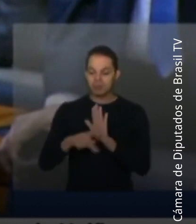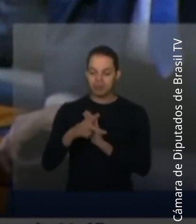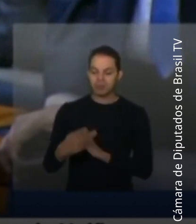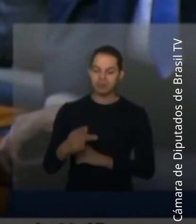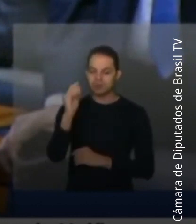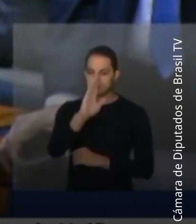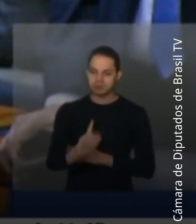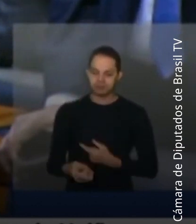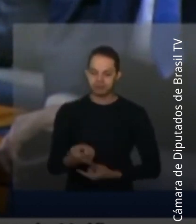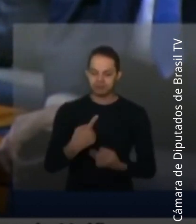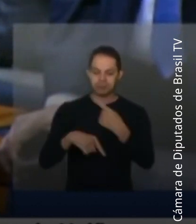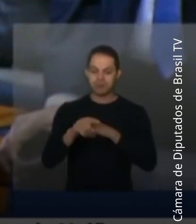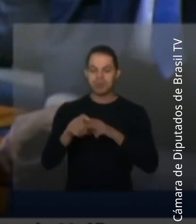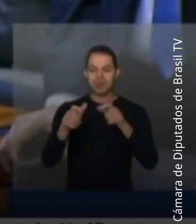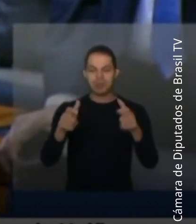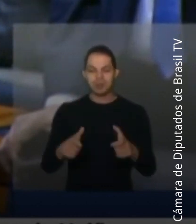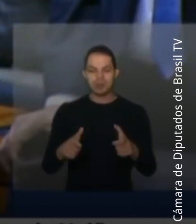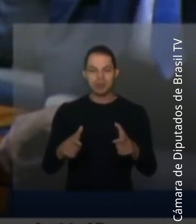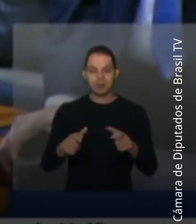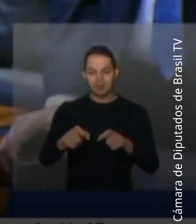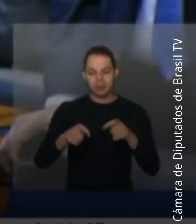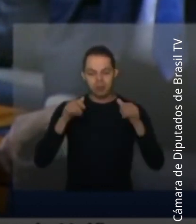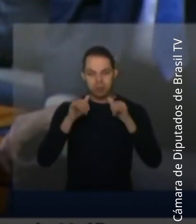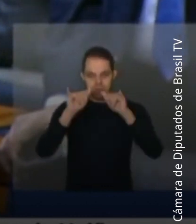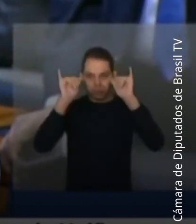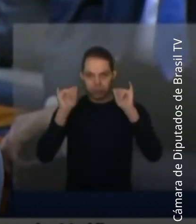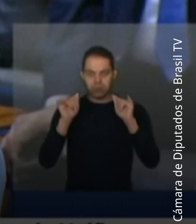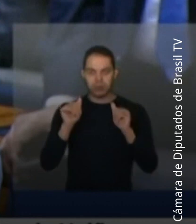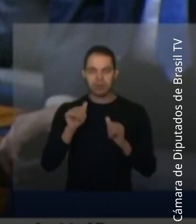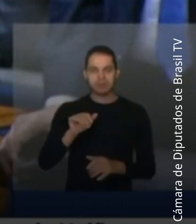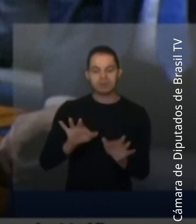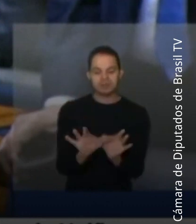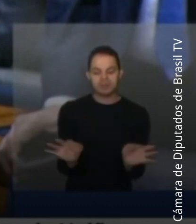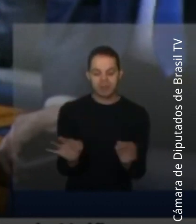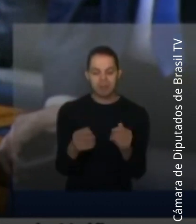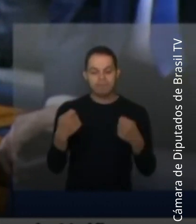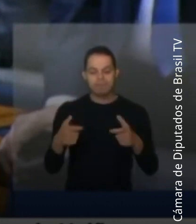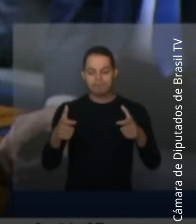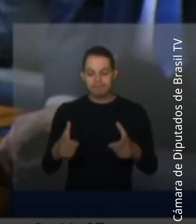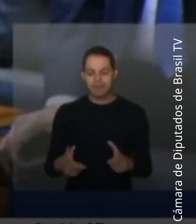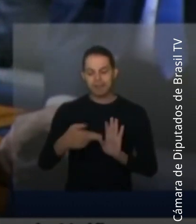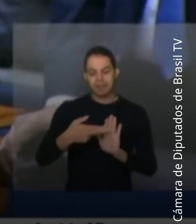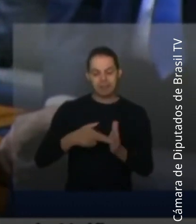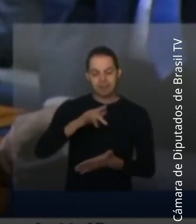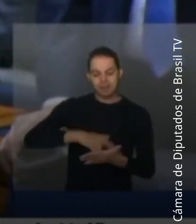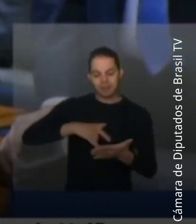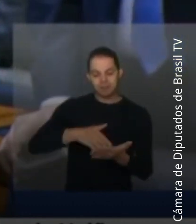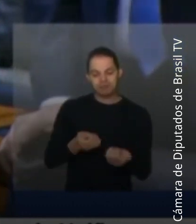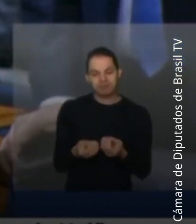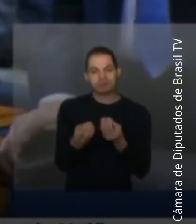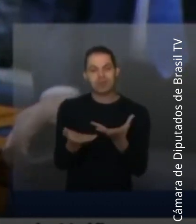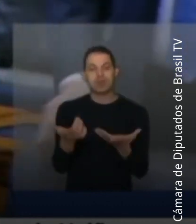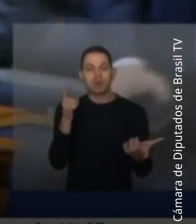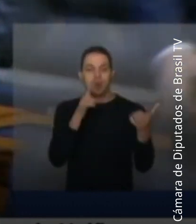prosperar principalmente o pequeno agricultor que precisa de ter a sua terra regularizada para conseguir